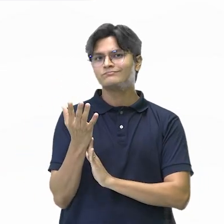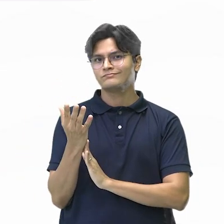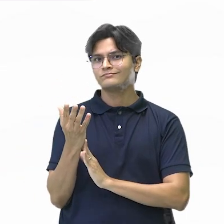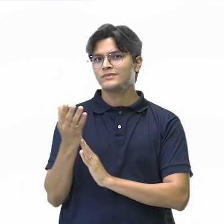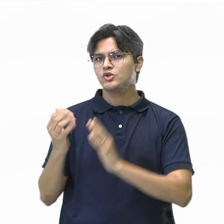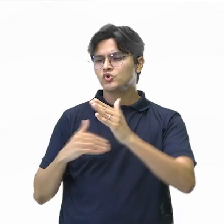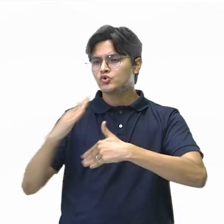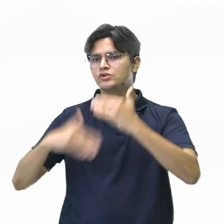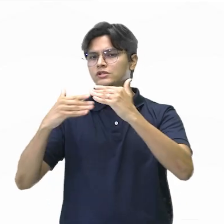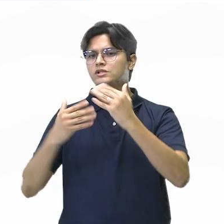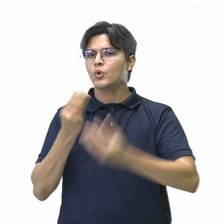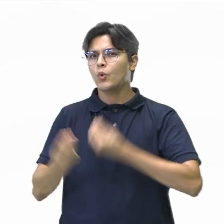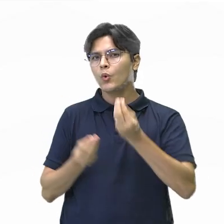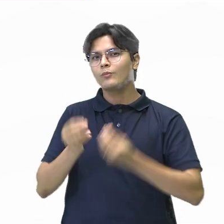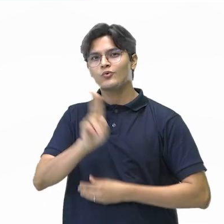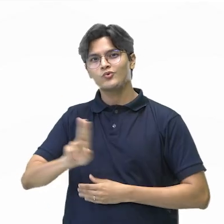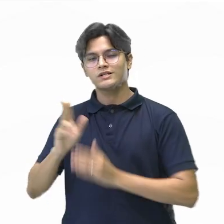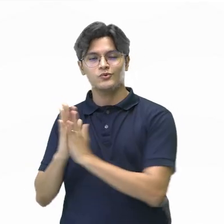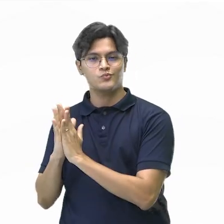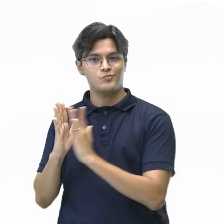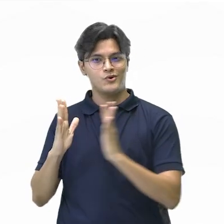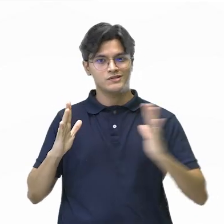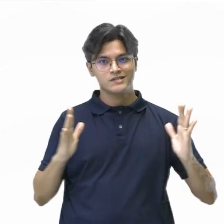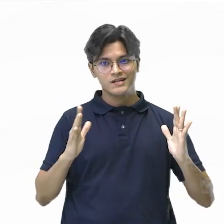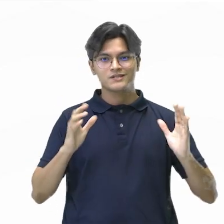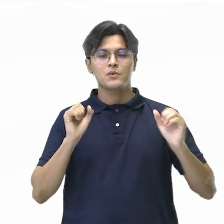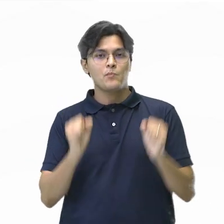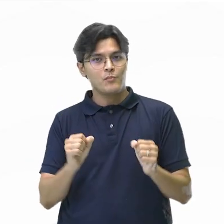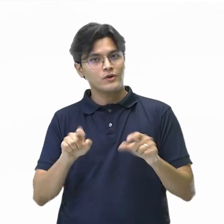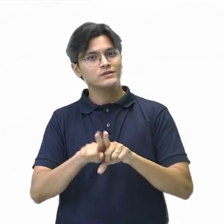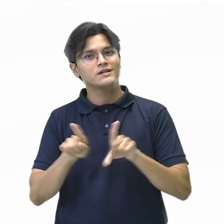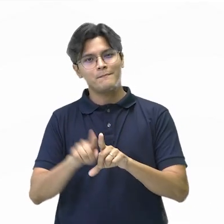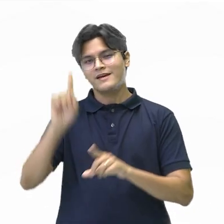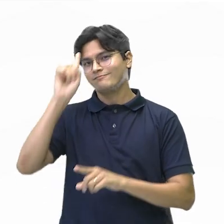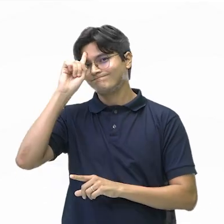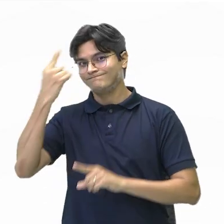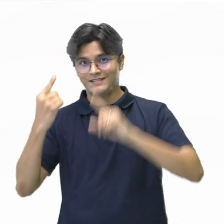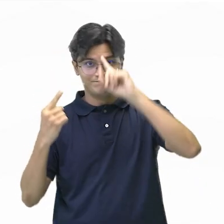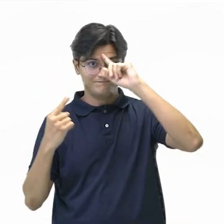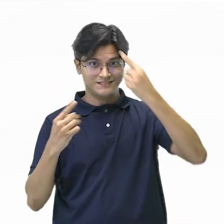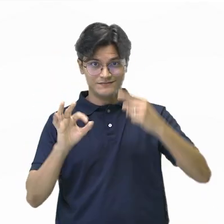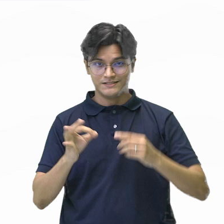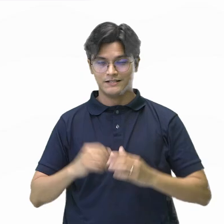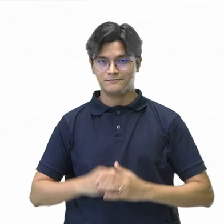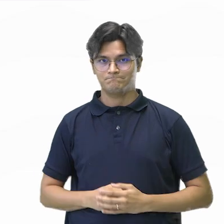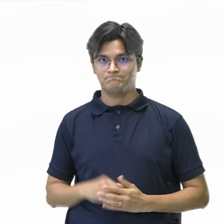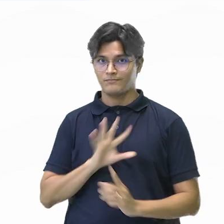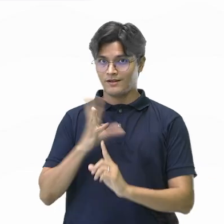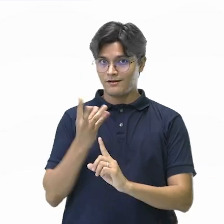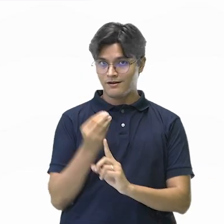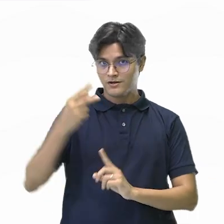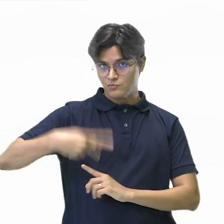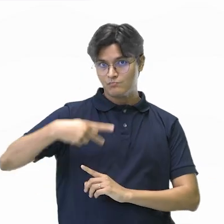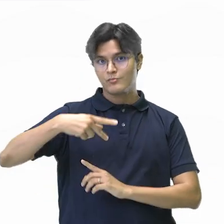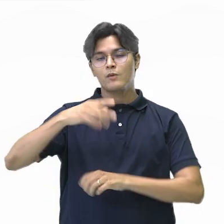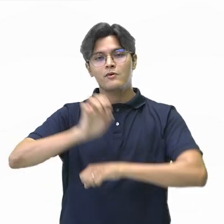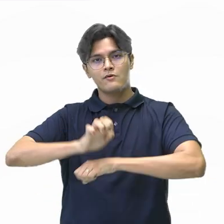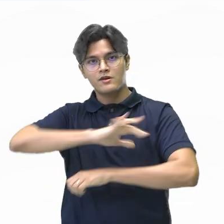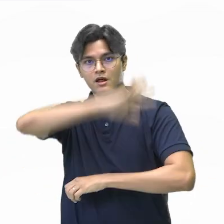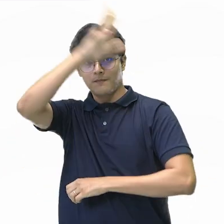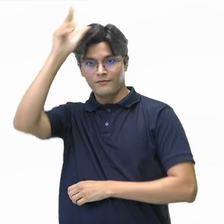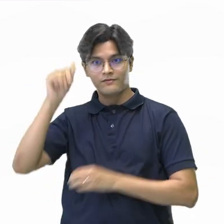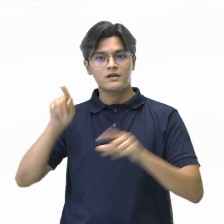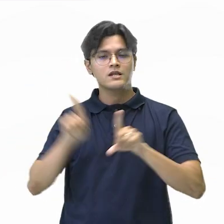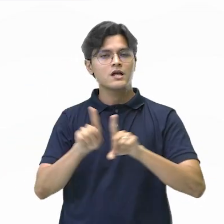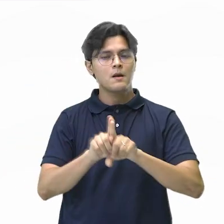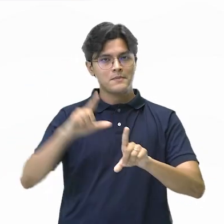com processos, que podem ser também criativos. E a arte amazonense, ela também traz